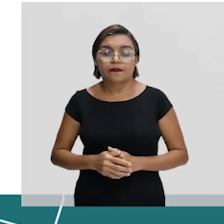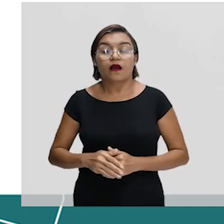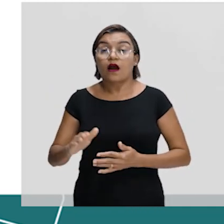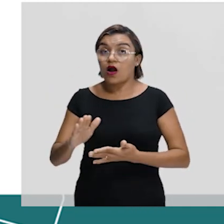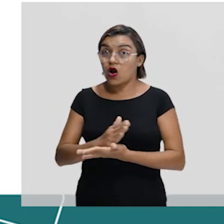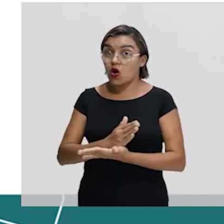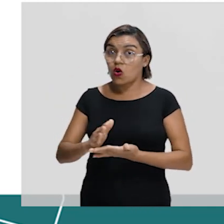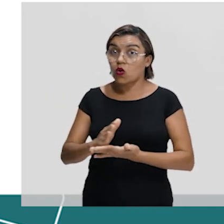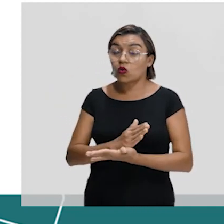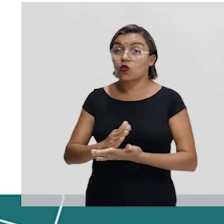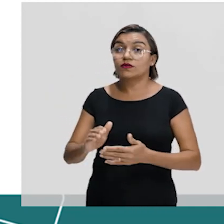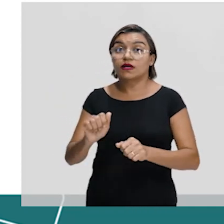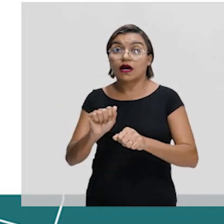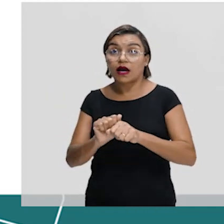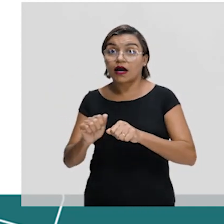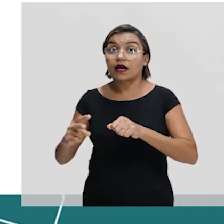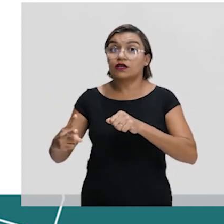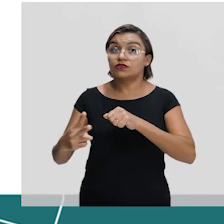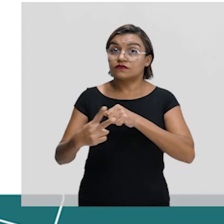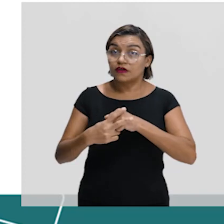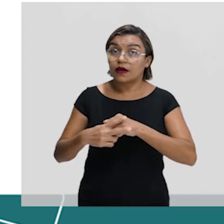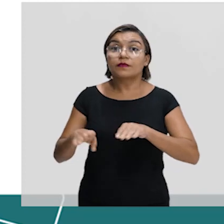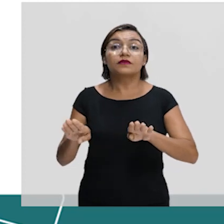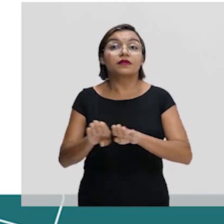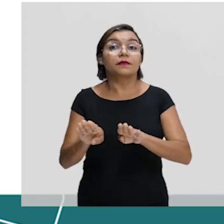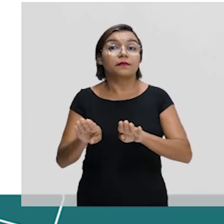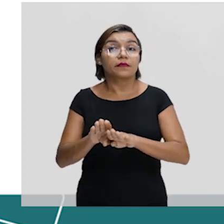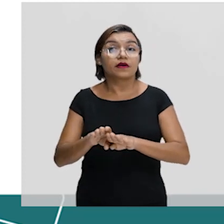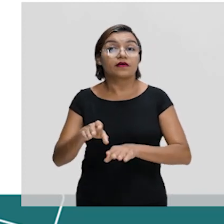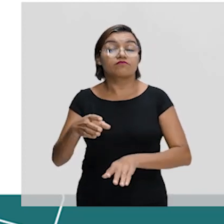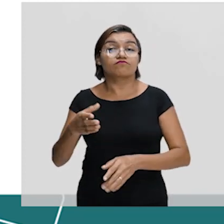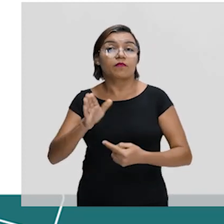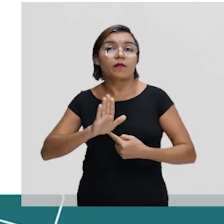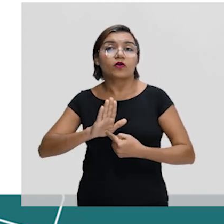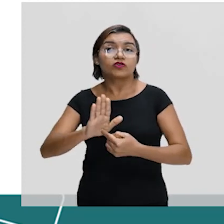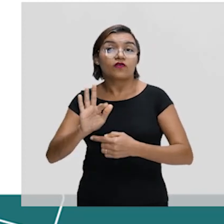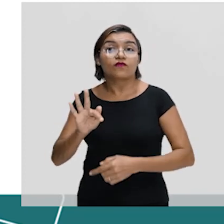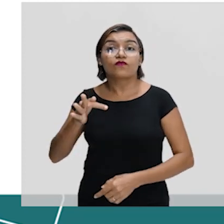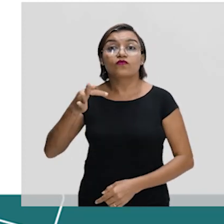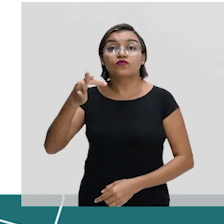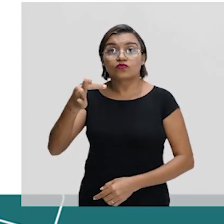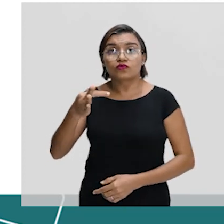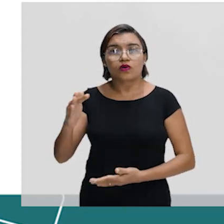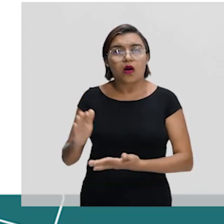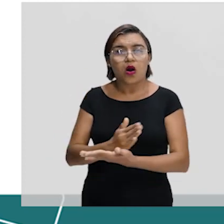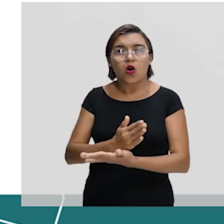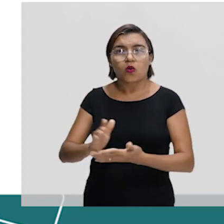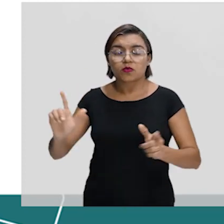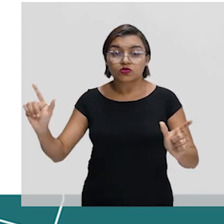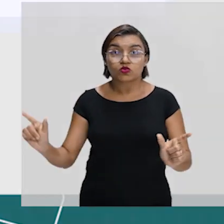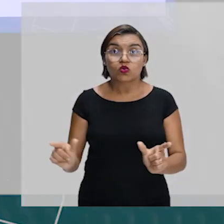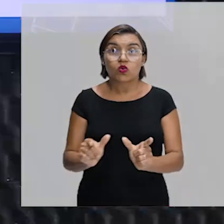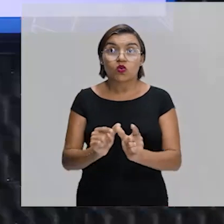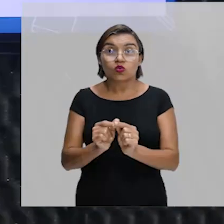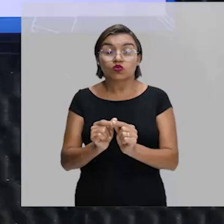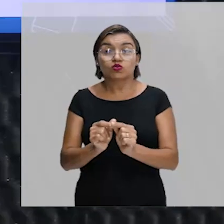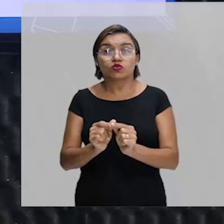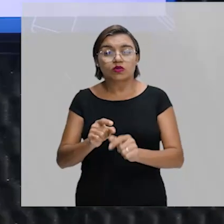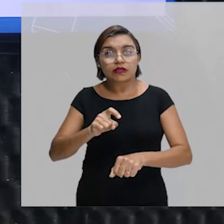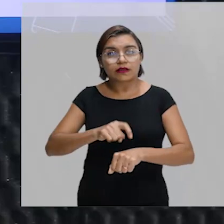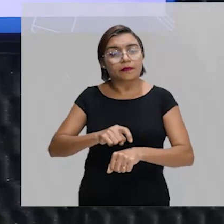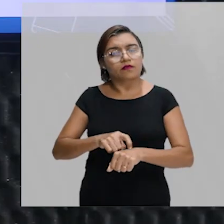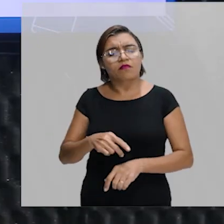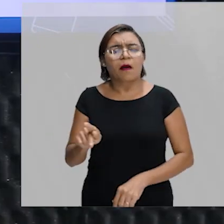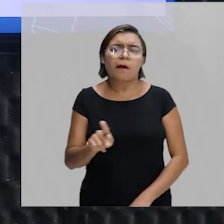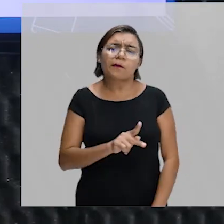alguns advérbios e também para expressar o futuro com algumas conjunções temporais. Professora,